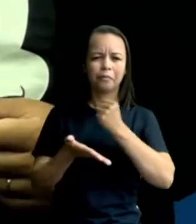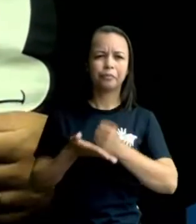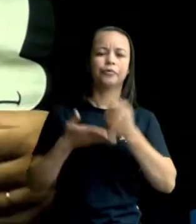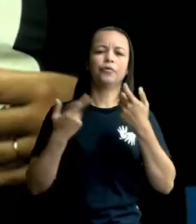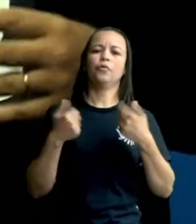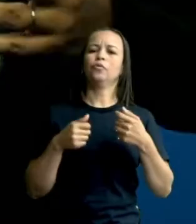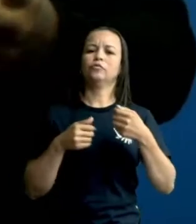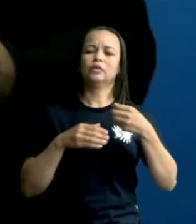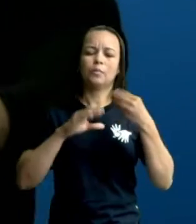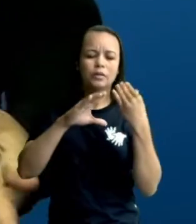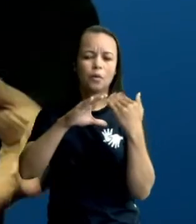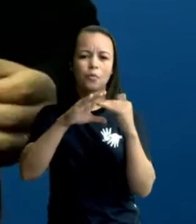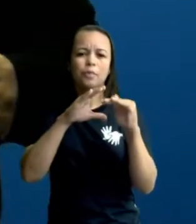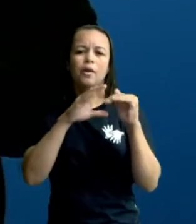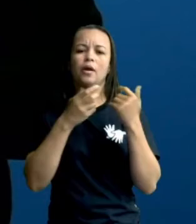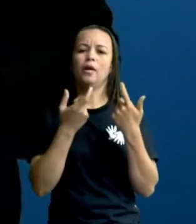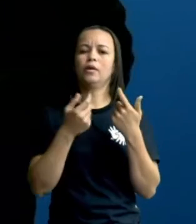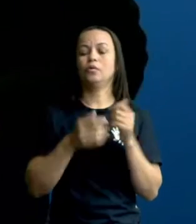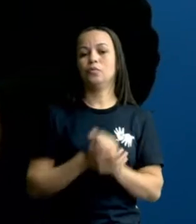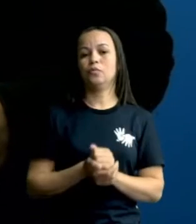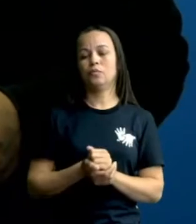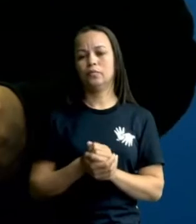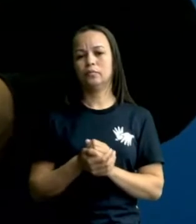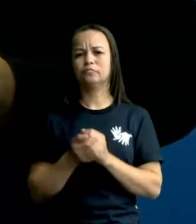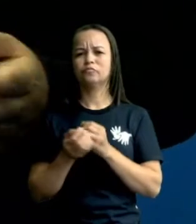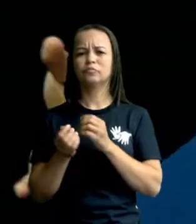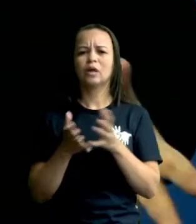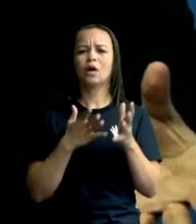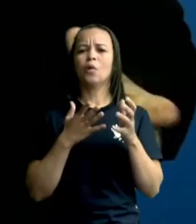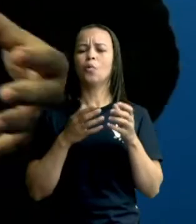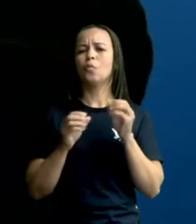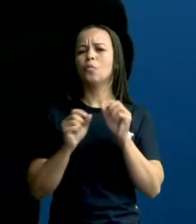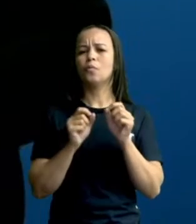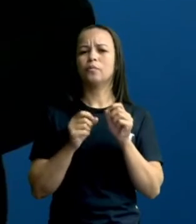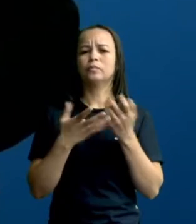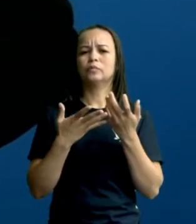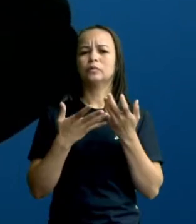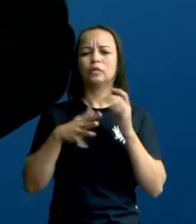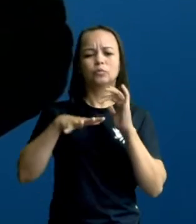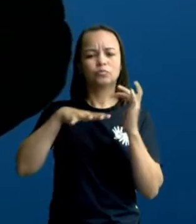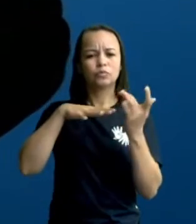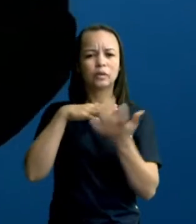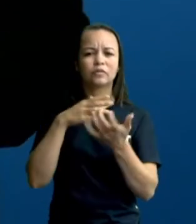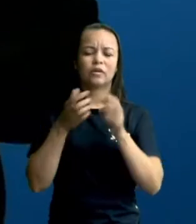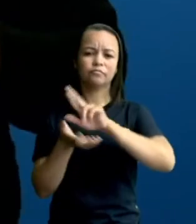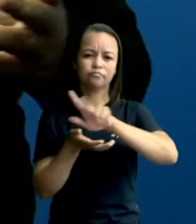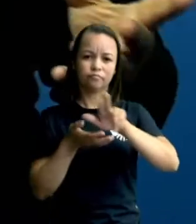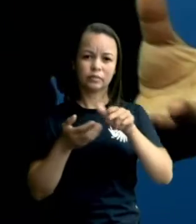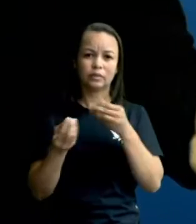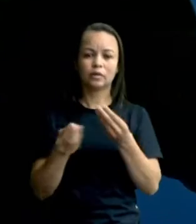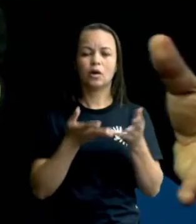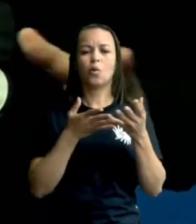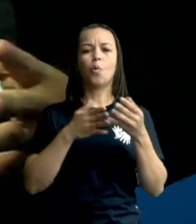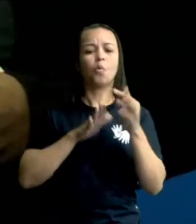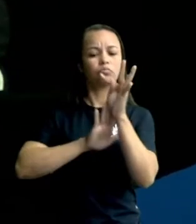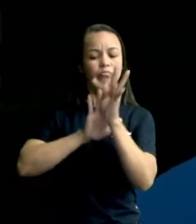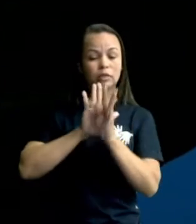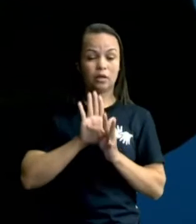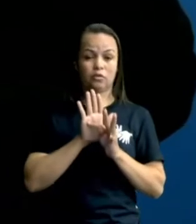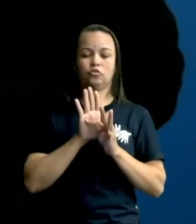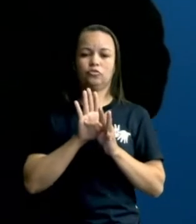um e-mail, num edital, numa sentença de um juiz, tá bom? Num texto que a